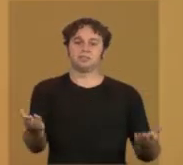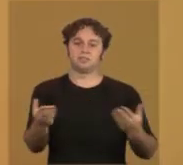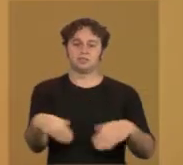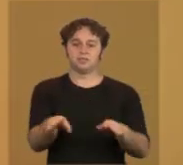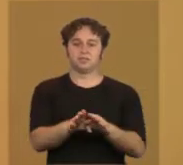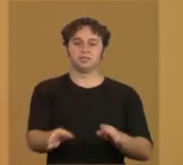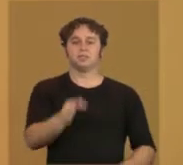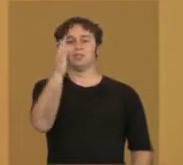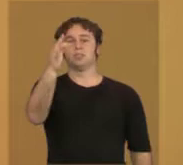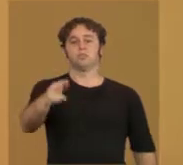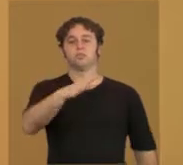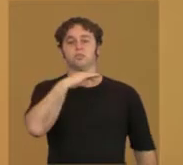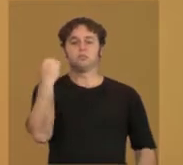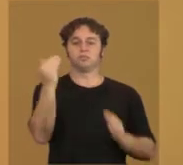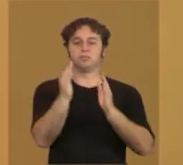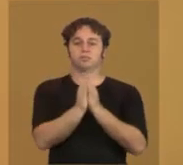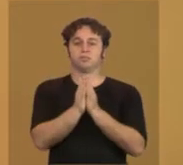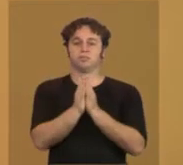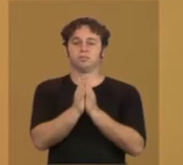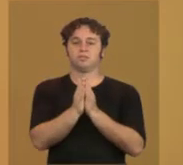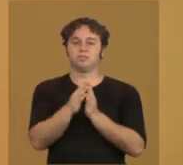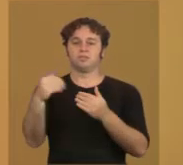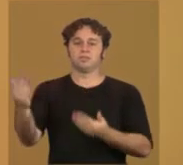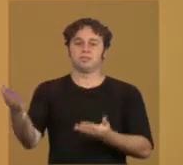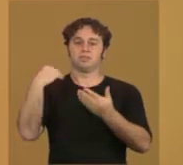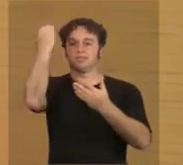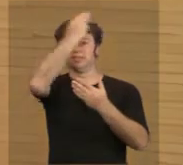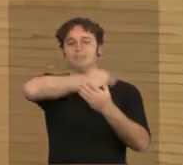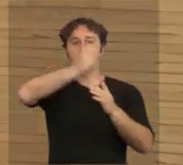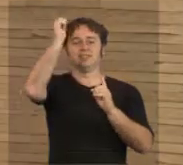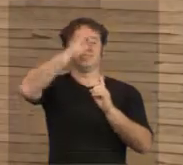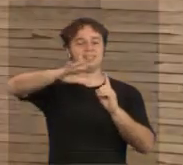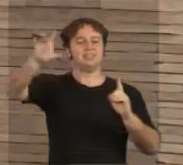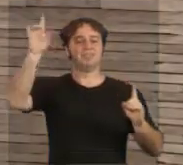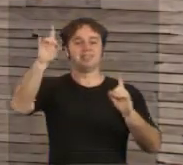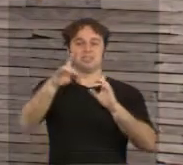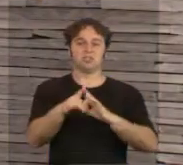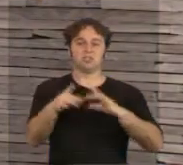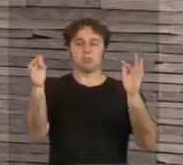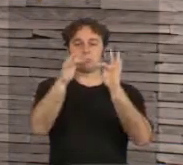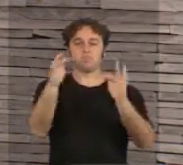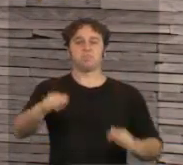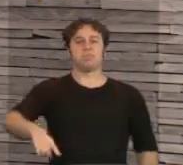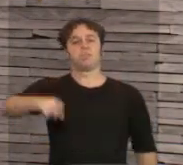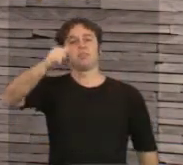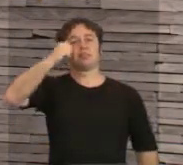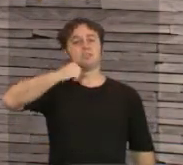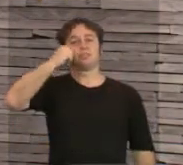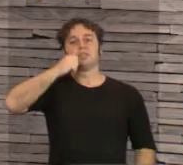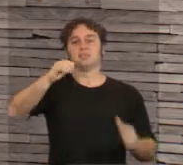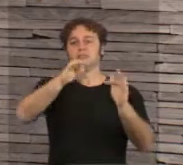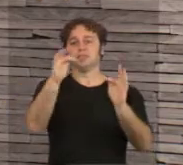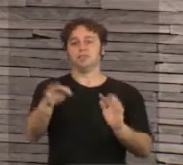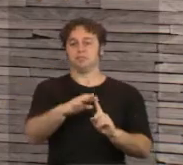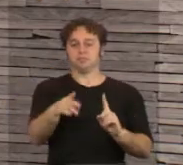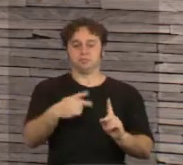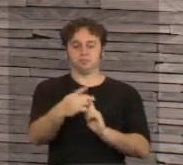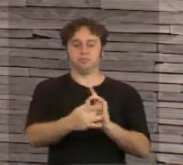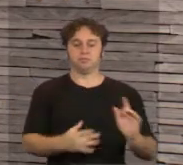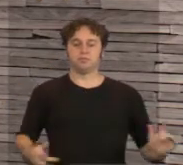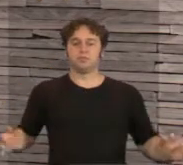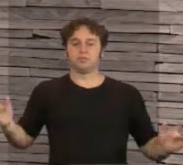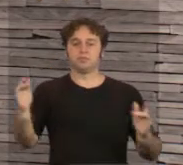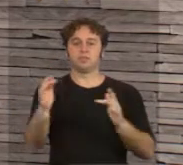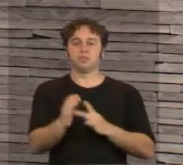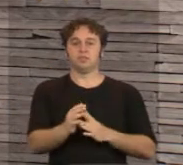nós, pecadores, agora é na hora de nossa morte. Amém. Ave Maria, cheia de graça, o Senhor é convosco. Bendita sois vós entre